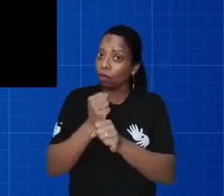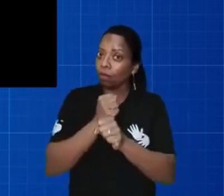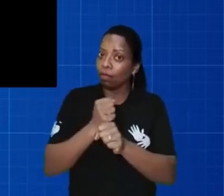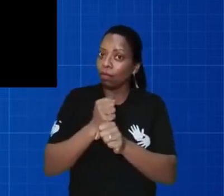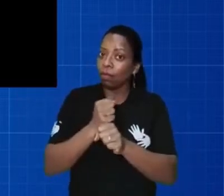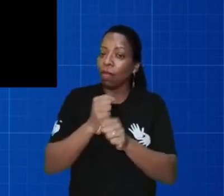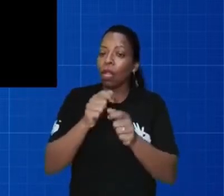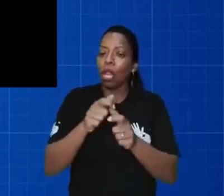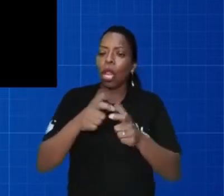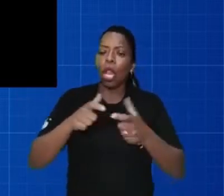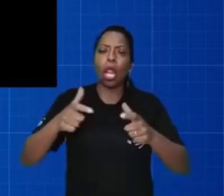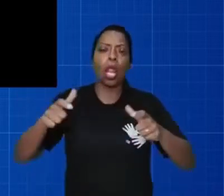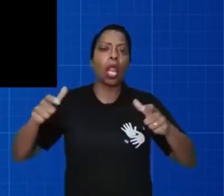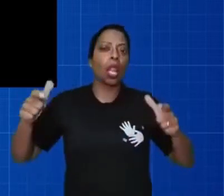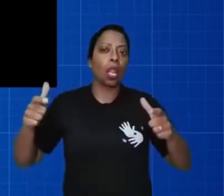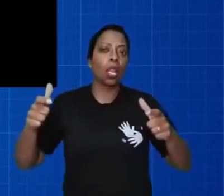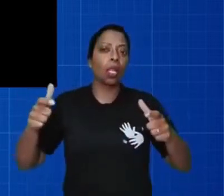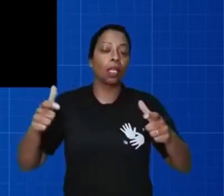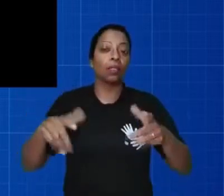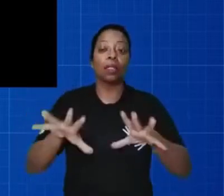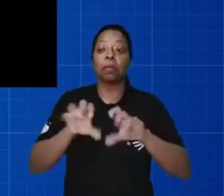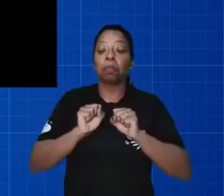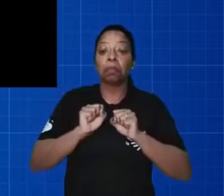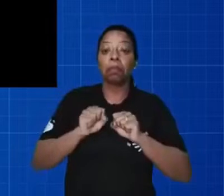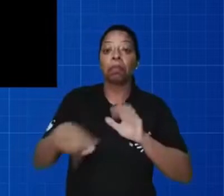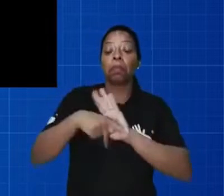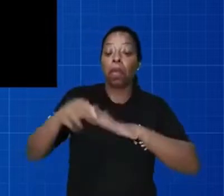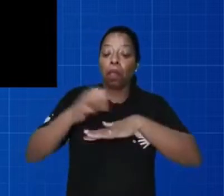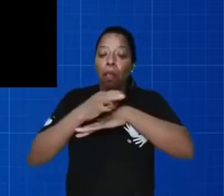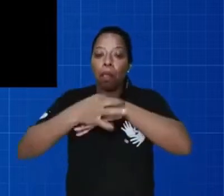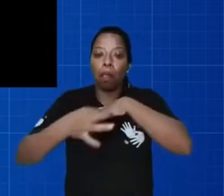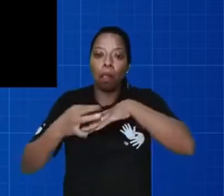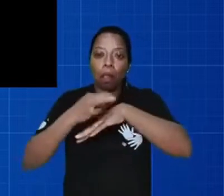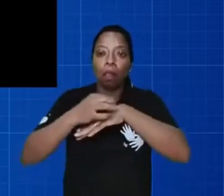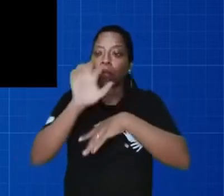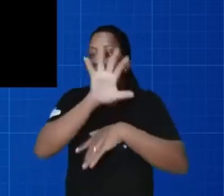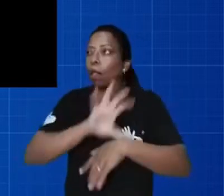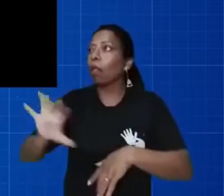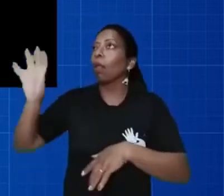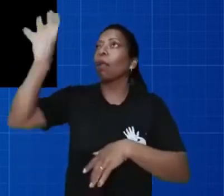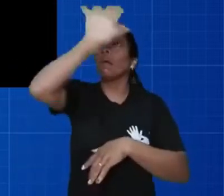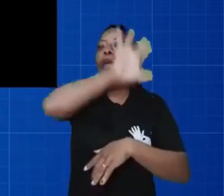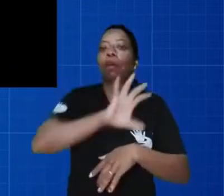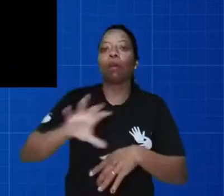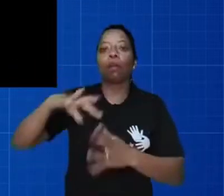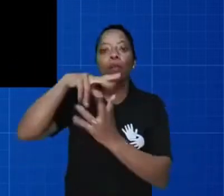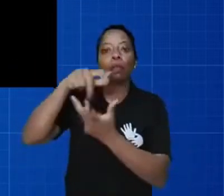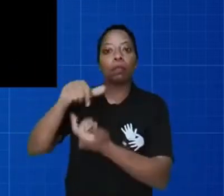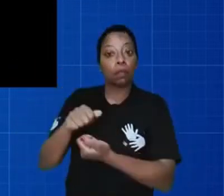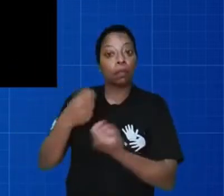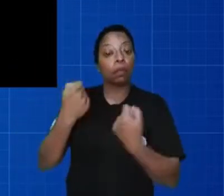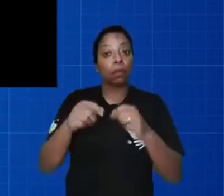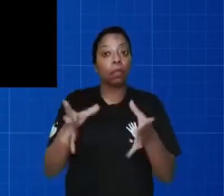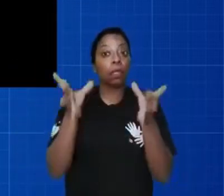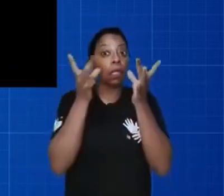estende, então, um alerta, né, atenção. Em 7 de maio houve o primeiro caso, né,